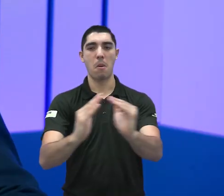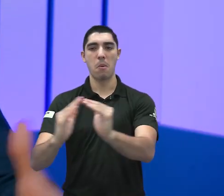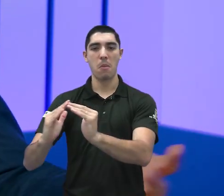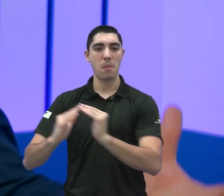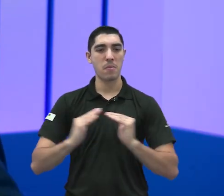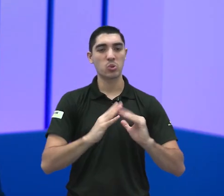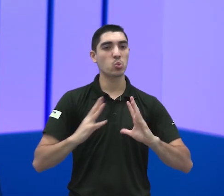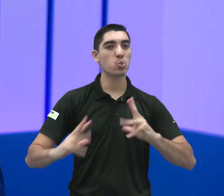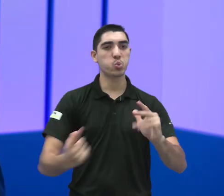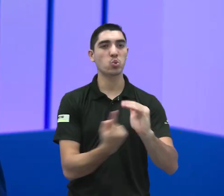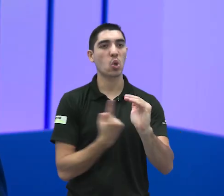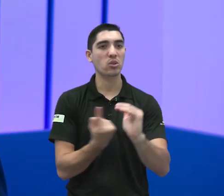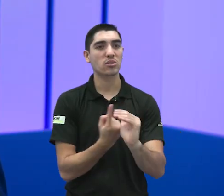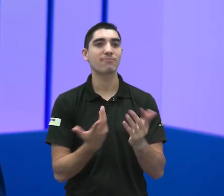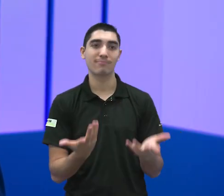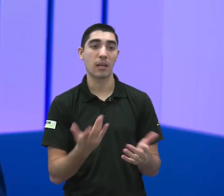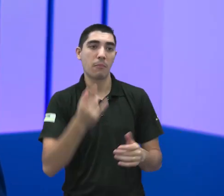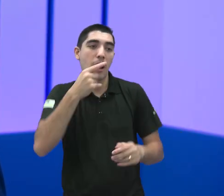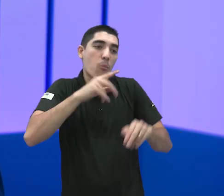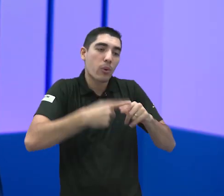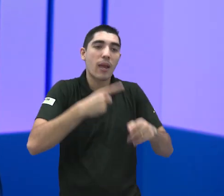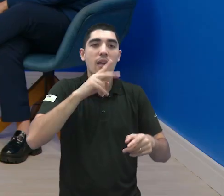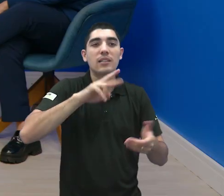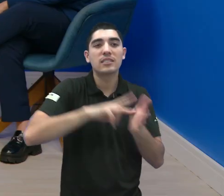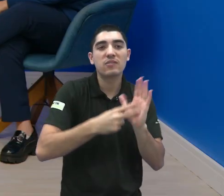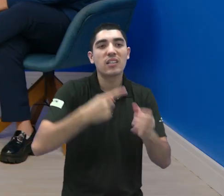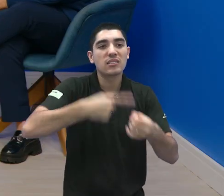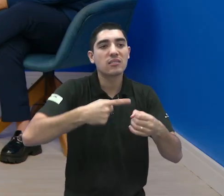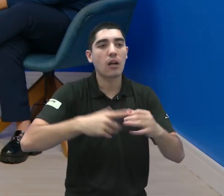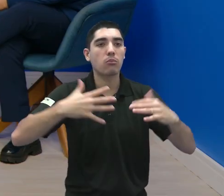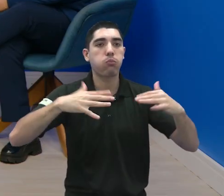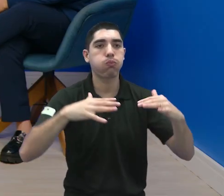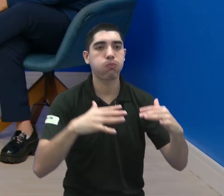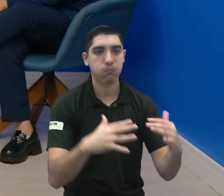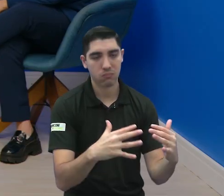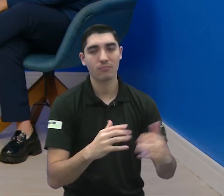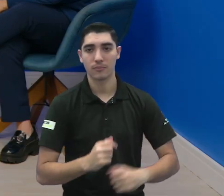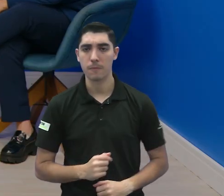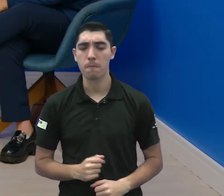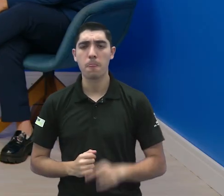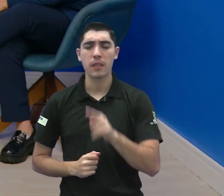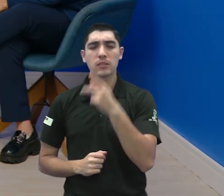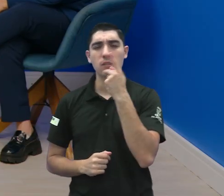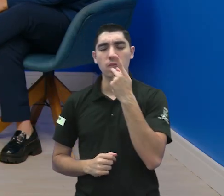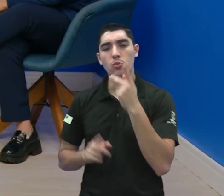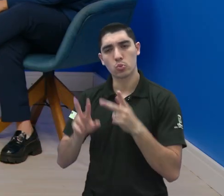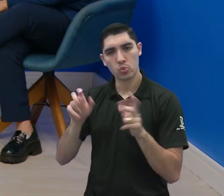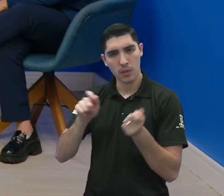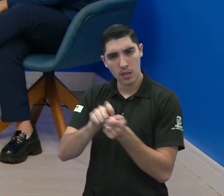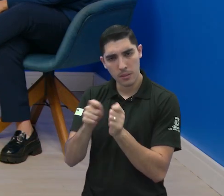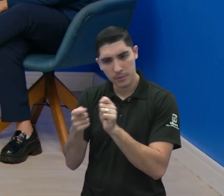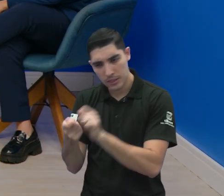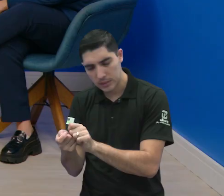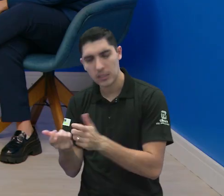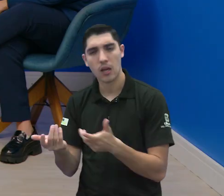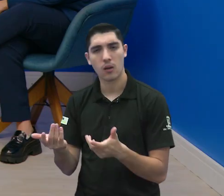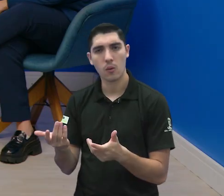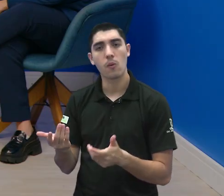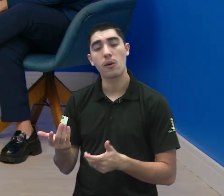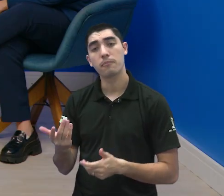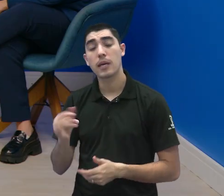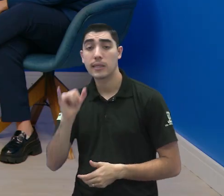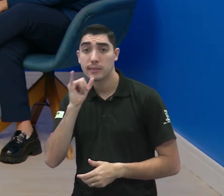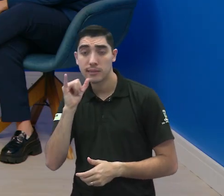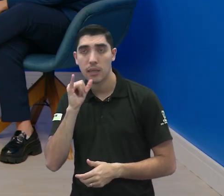demais fatores que tem uma cidade viva. Se a gente pensa nessa questão da verticalização, por exemplo,